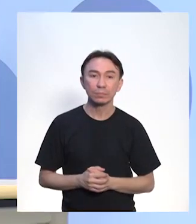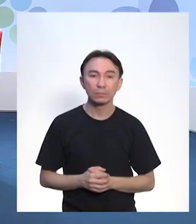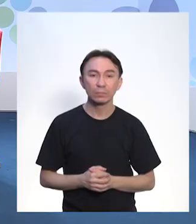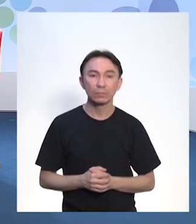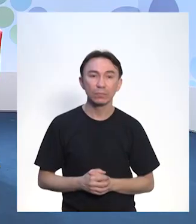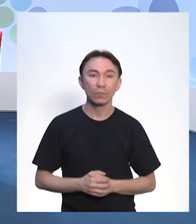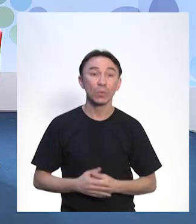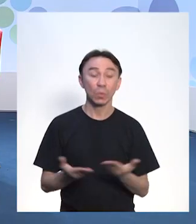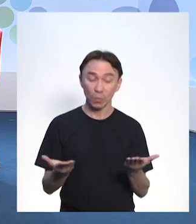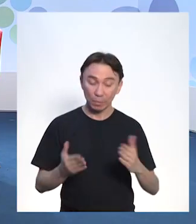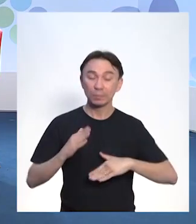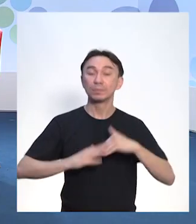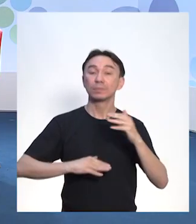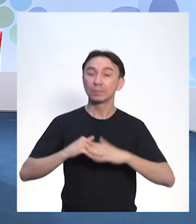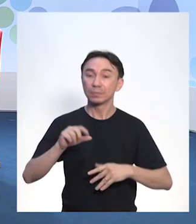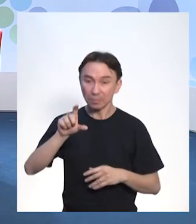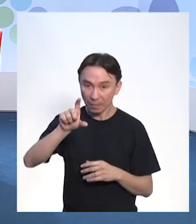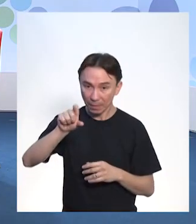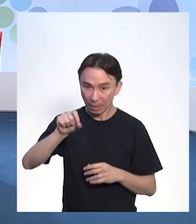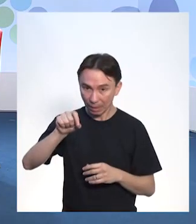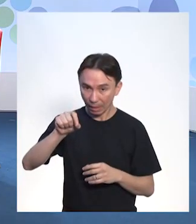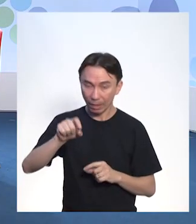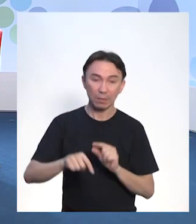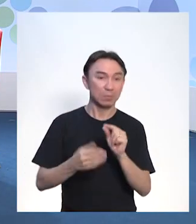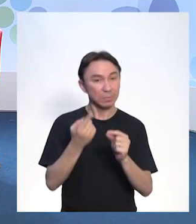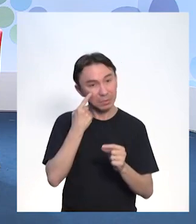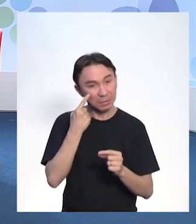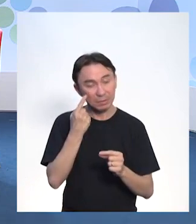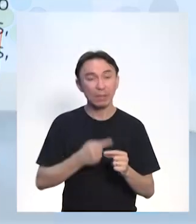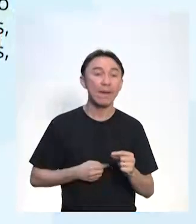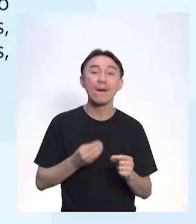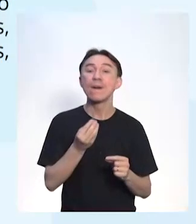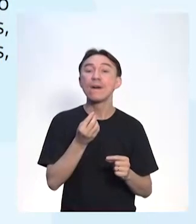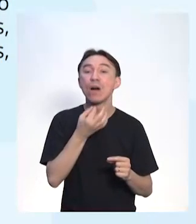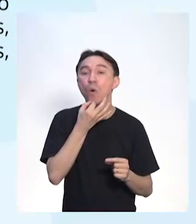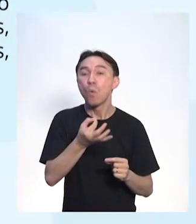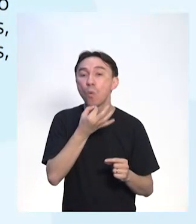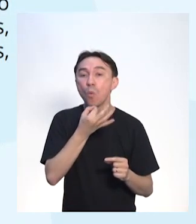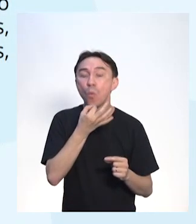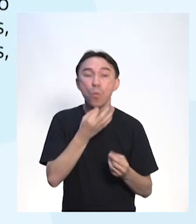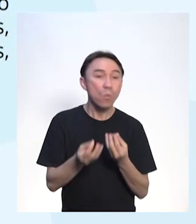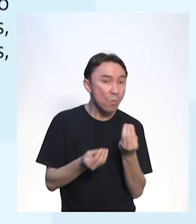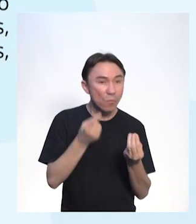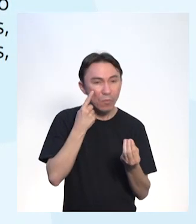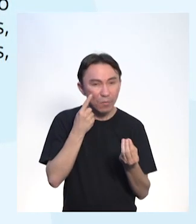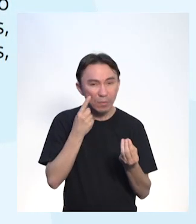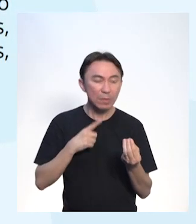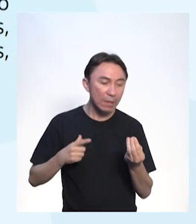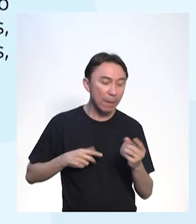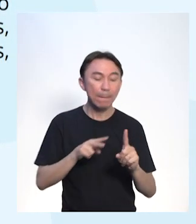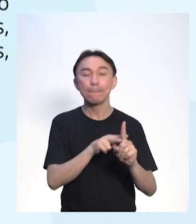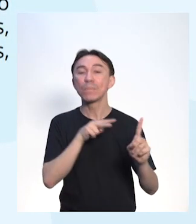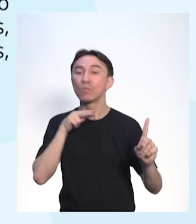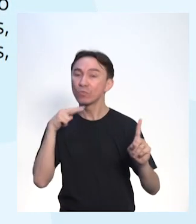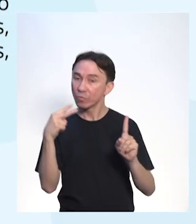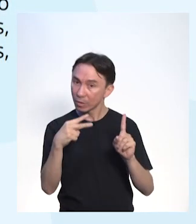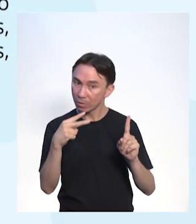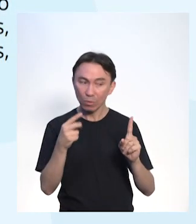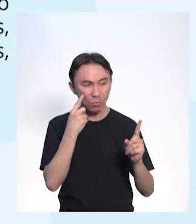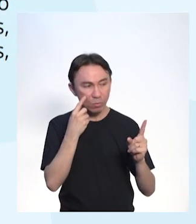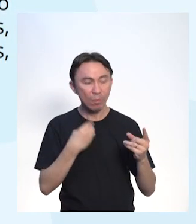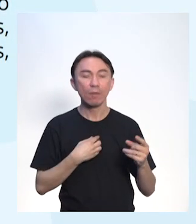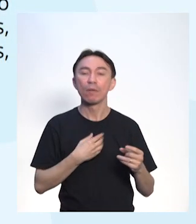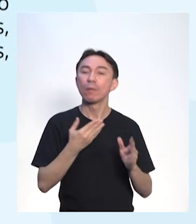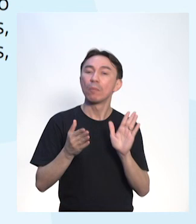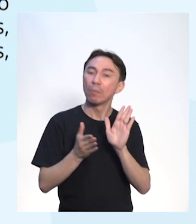Habilidade 10. Propor potenciais argumentos para expor e defender pontos de vista em texto escrito, refletindo